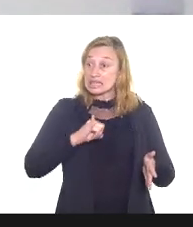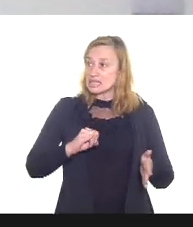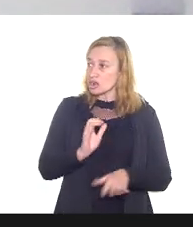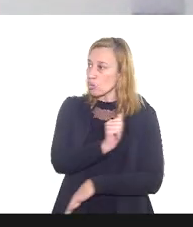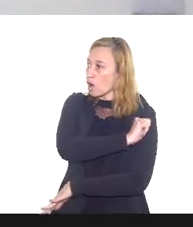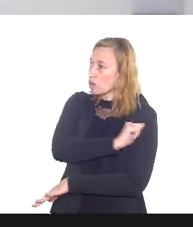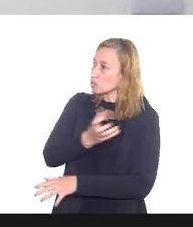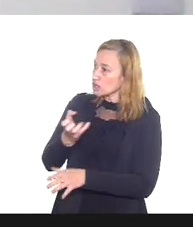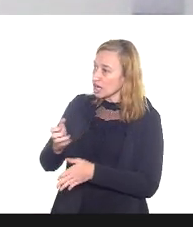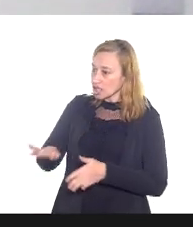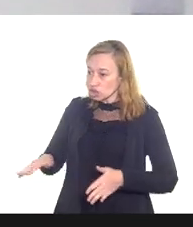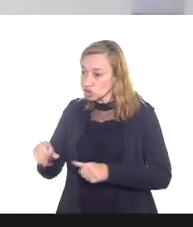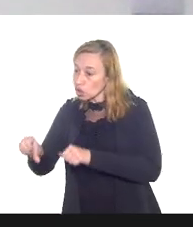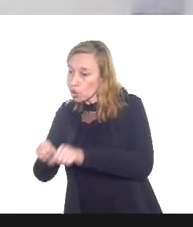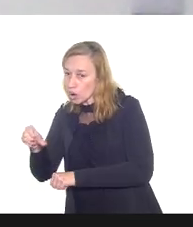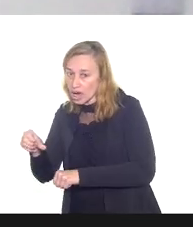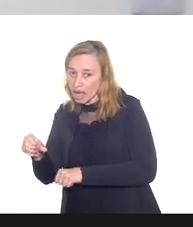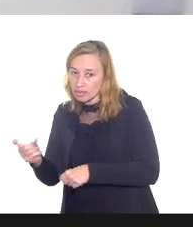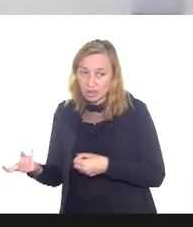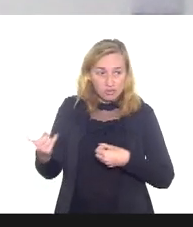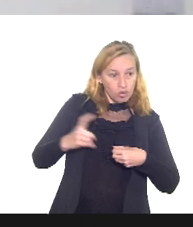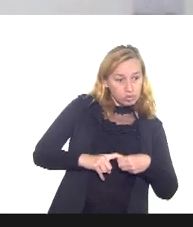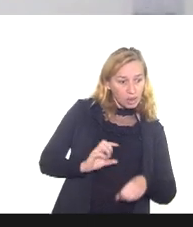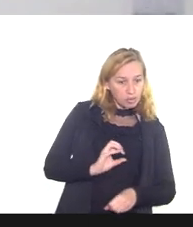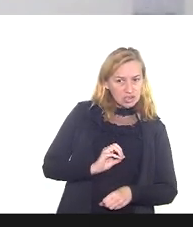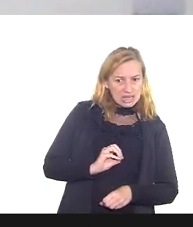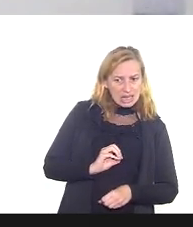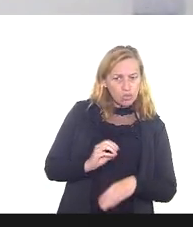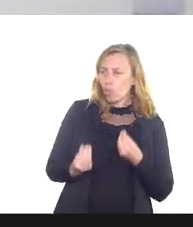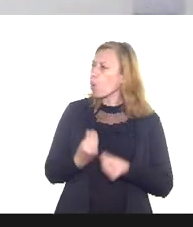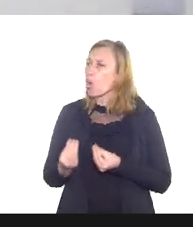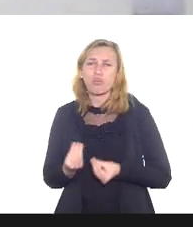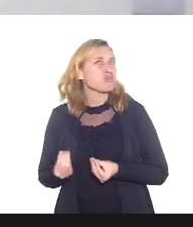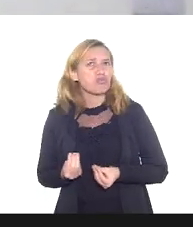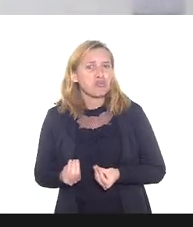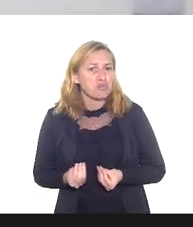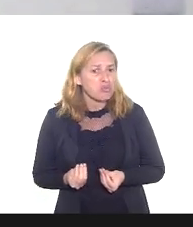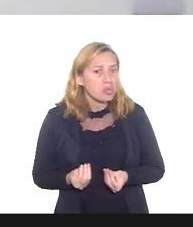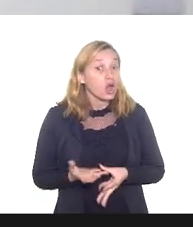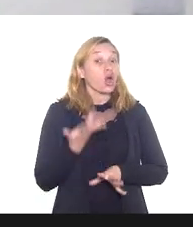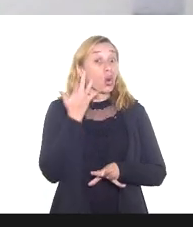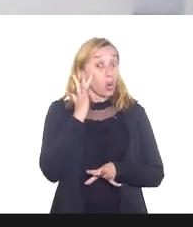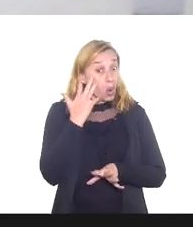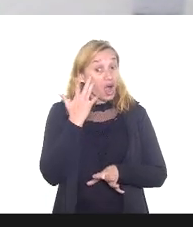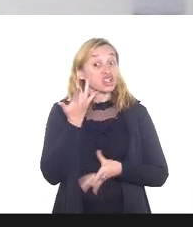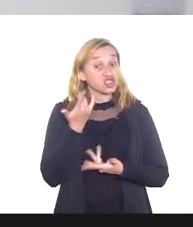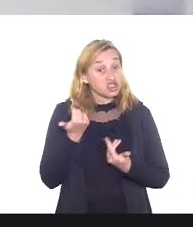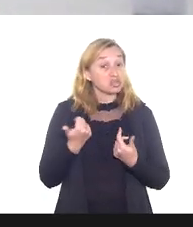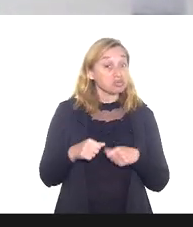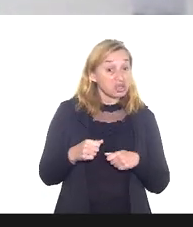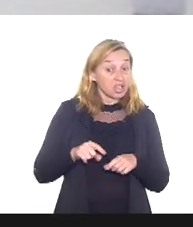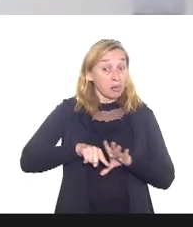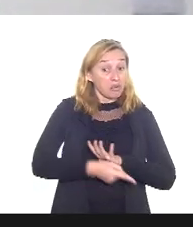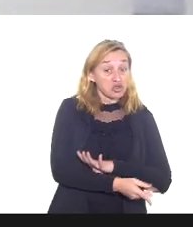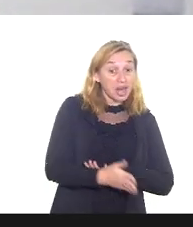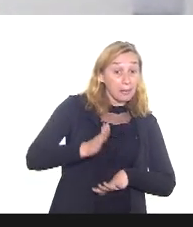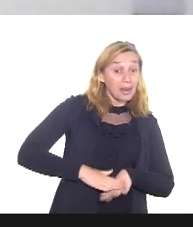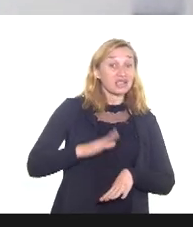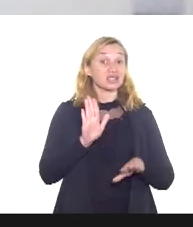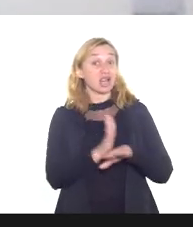quer trocar, ele vai ter que retomar do zero, vai ser, como é que vai ser isso? Acho que a gente tem que aprofundar